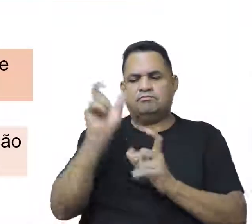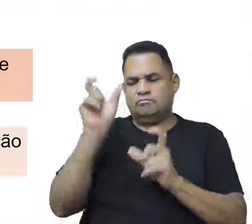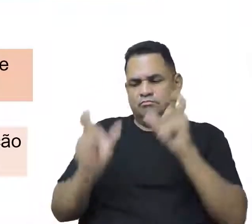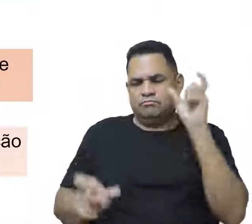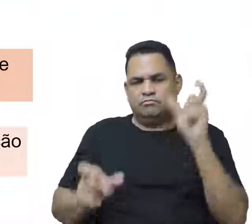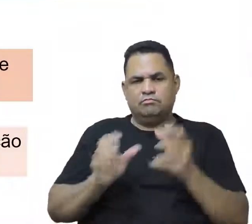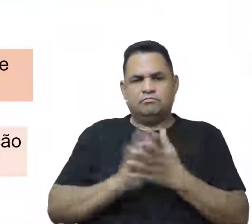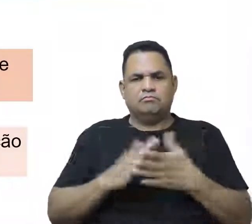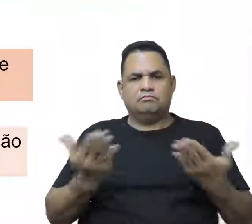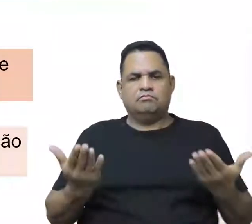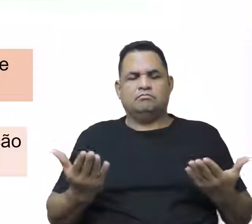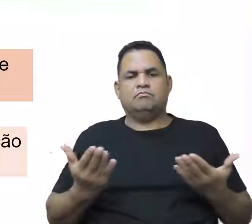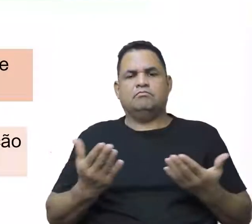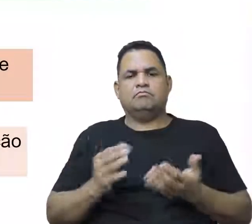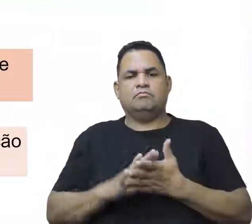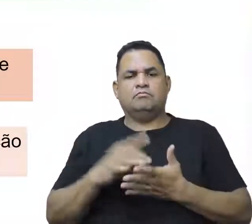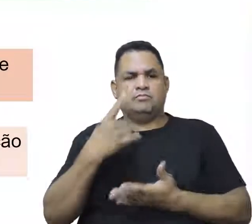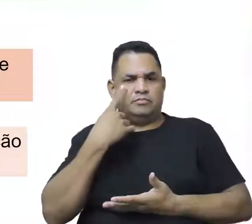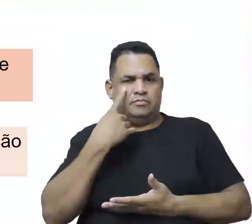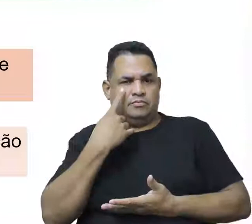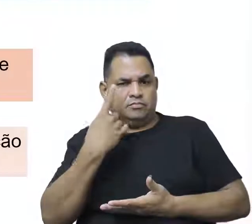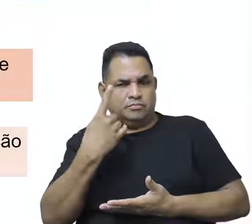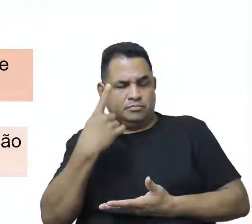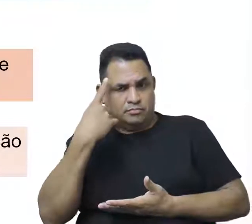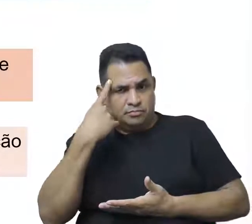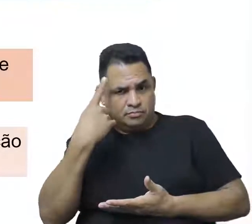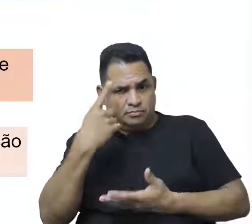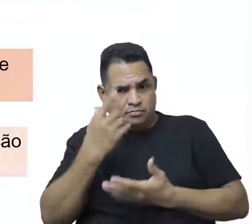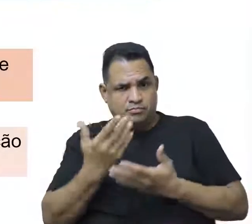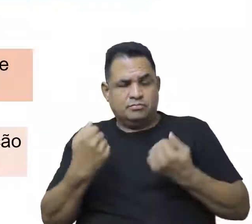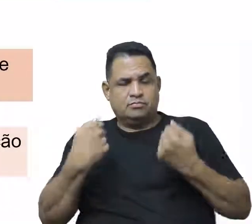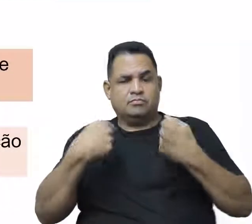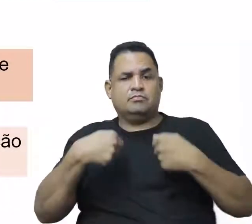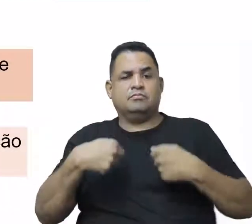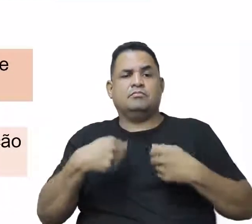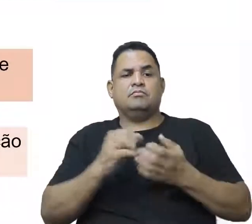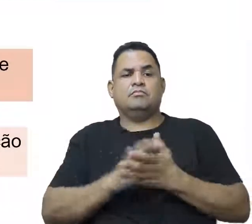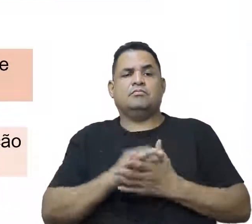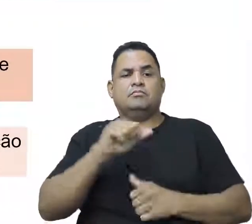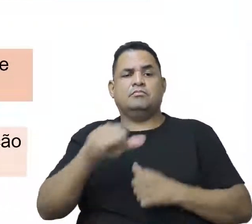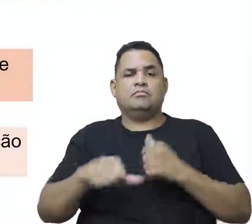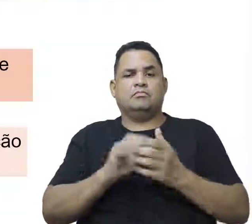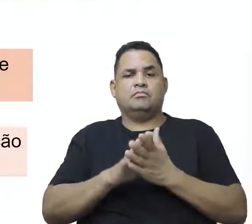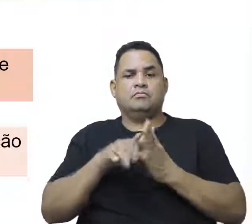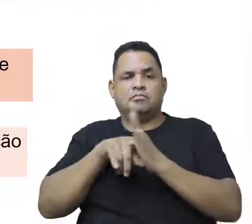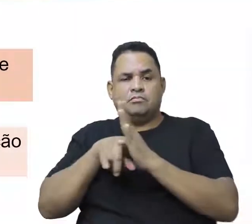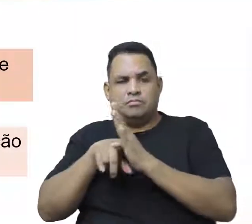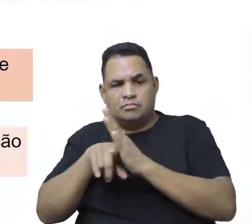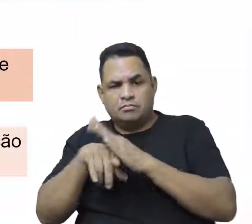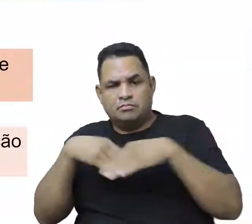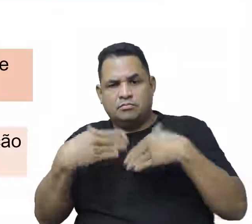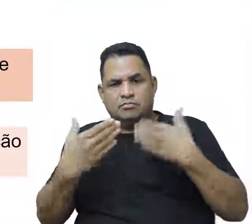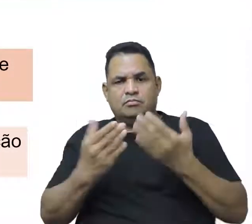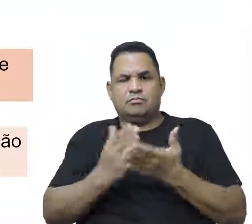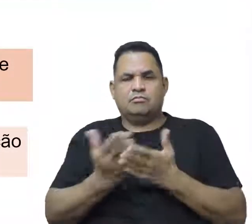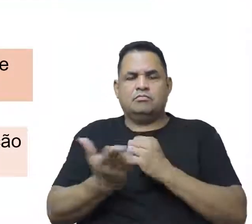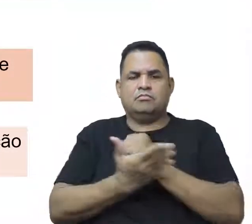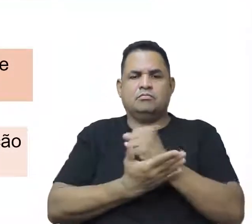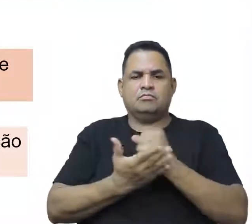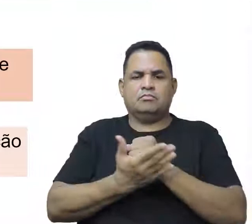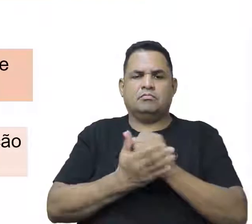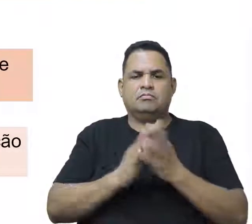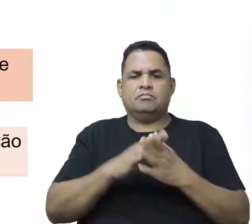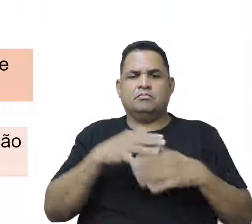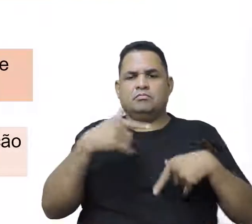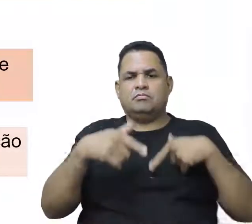individuais, que aí ele achava que isso permitia a mudança social. Ele analisou a mudança social com base em